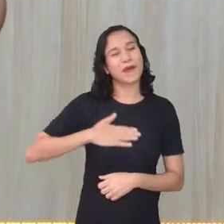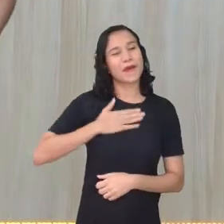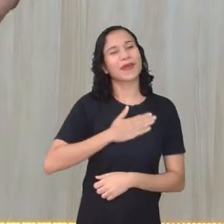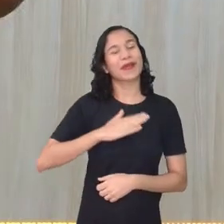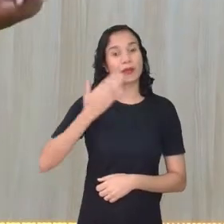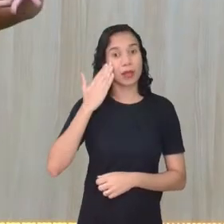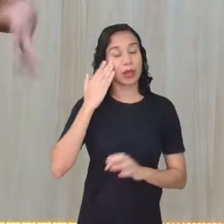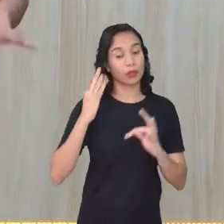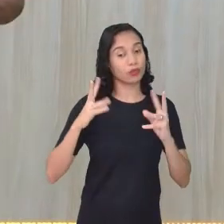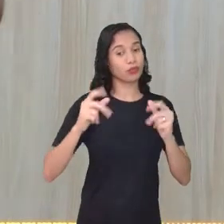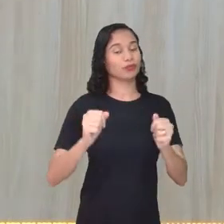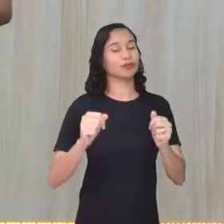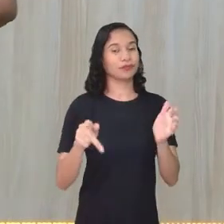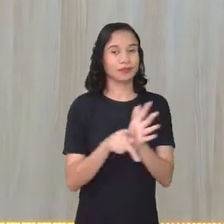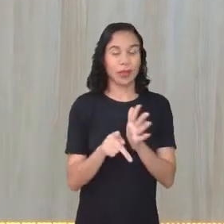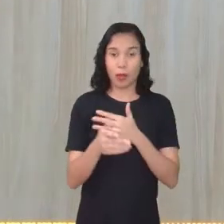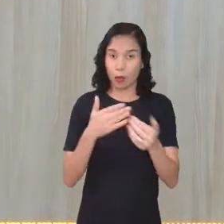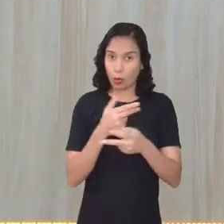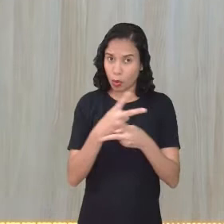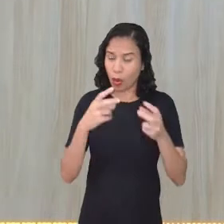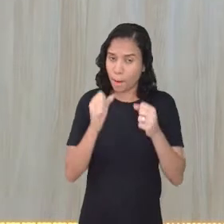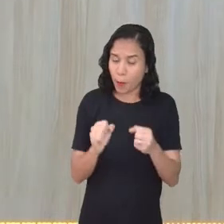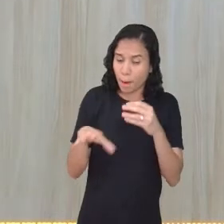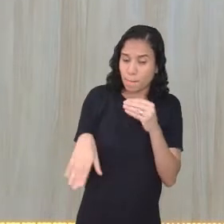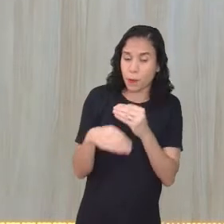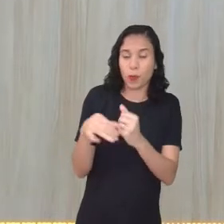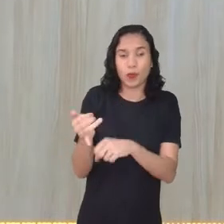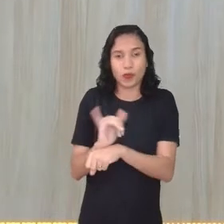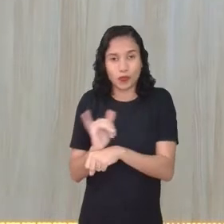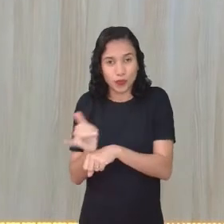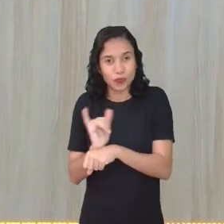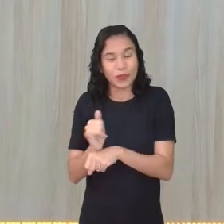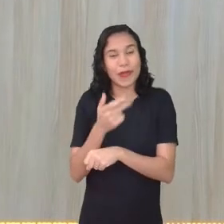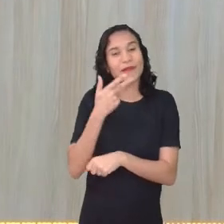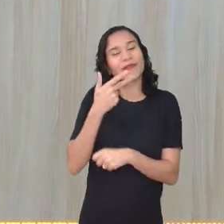gostado de tudo. Qualquer coisa, deixa um comentário lá no YouTube.